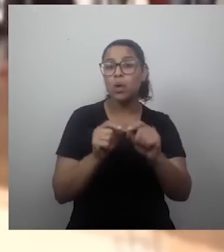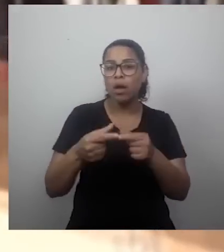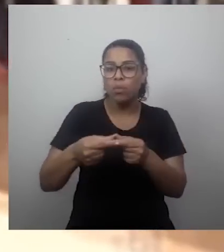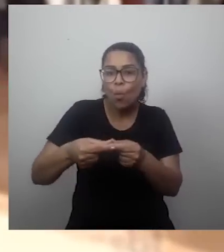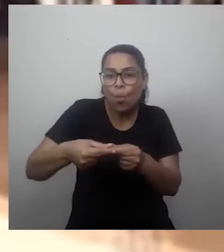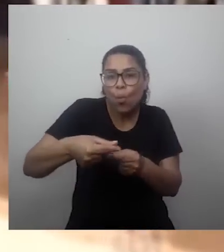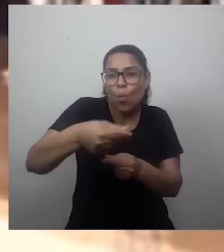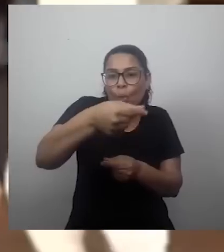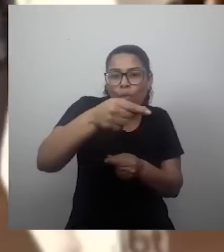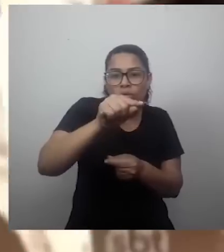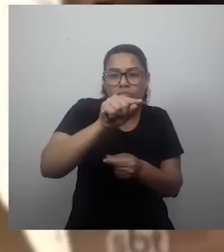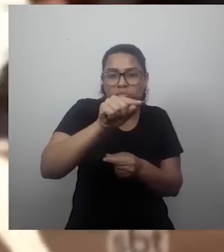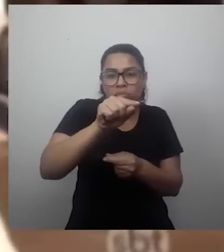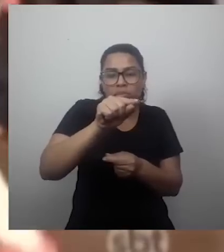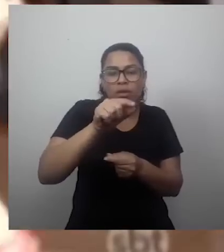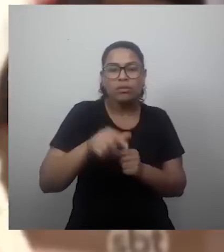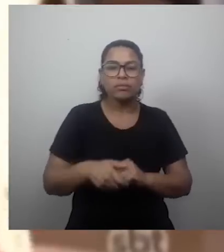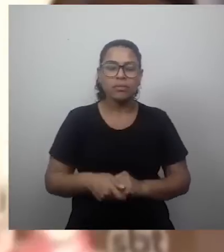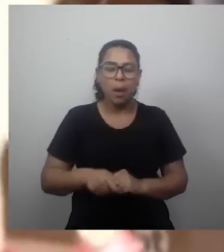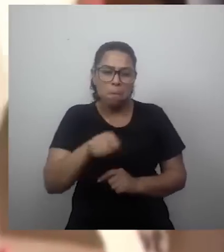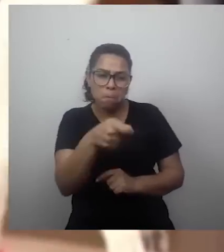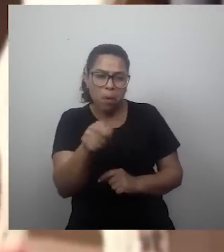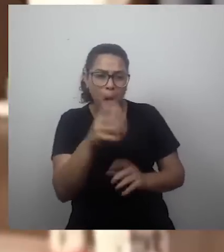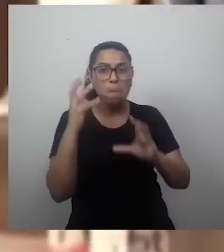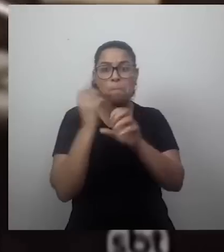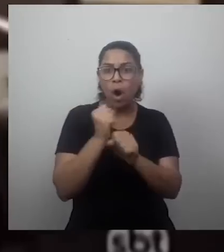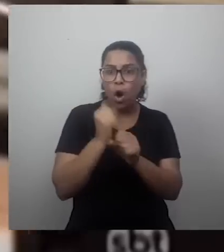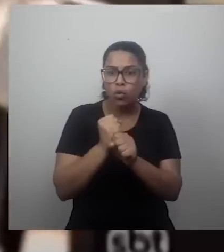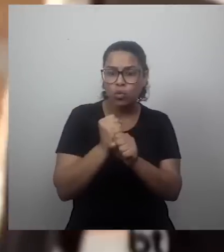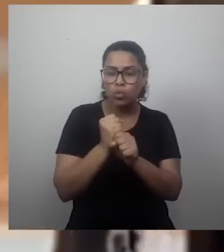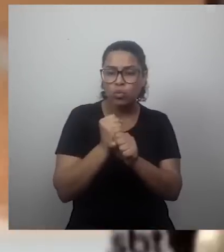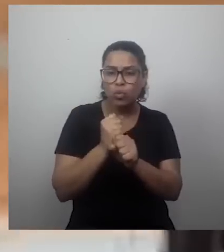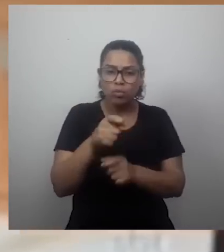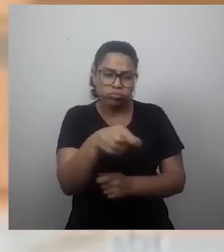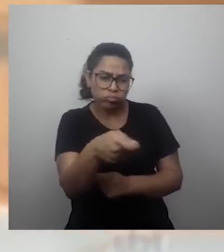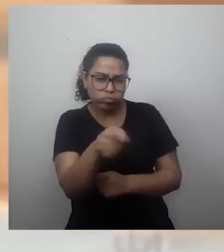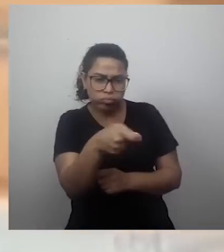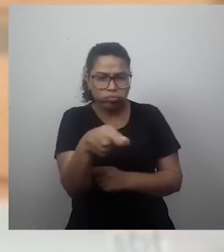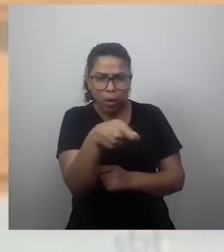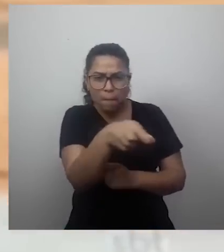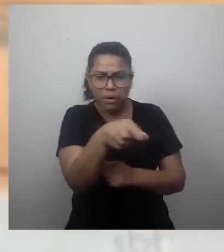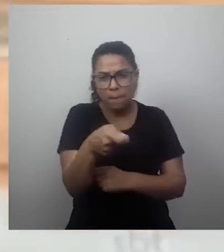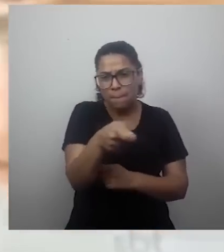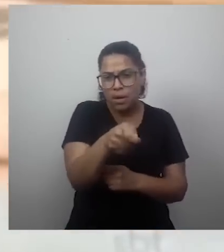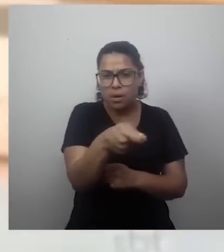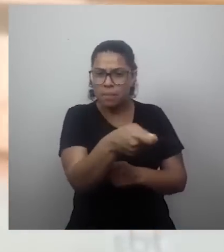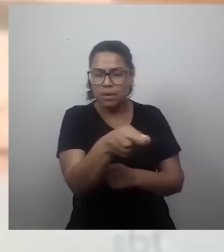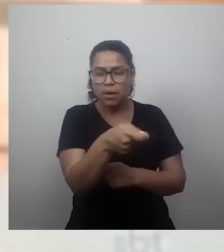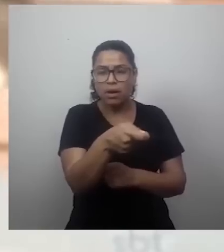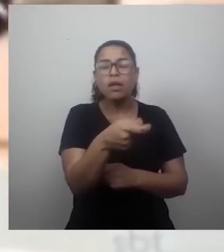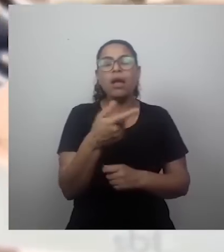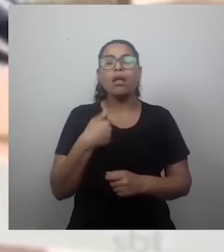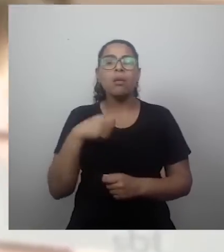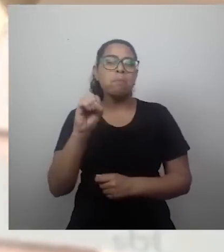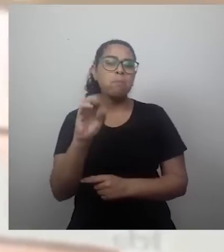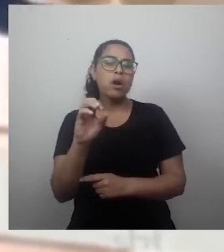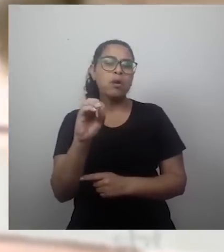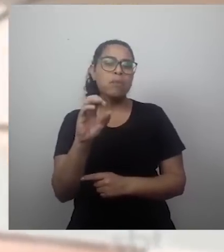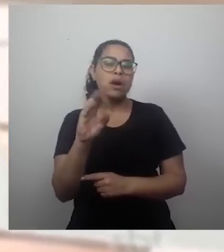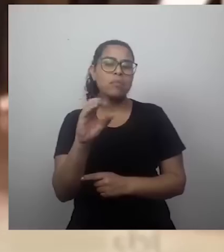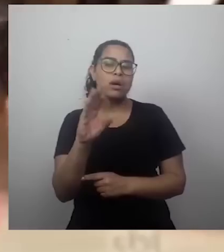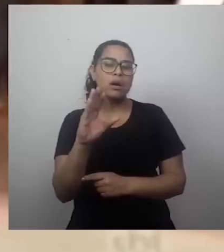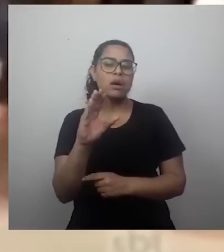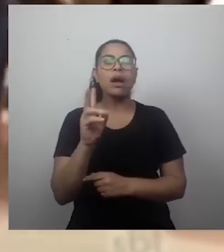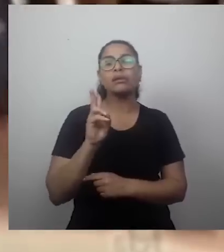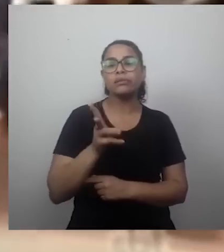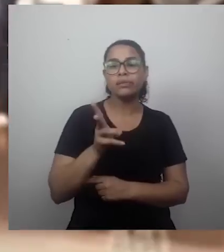a ponta da arma no corpo do adversário para ele marcar pontos. E a marcação de pontos é feita através de um sistema eletrônico. Então, todas